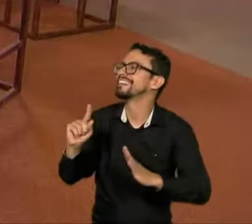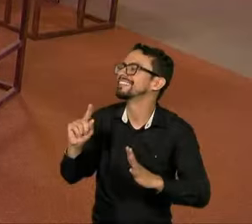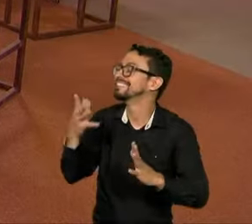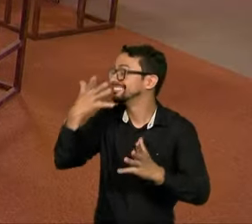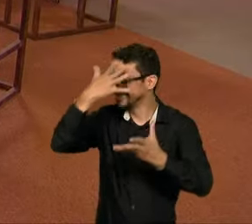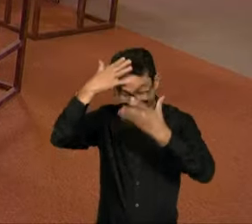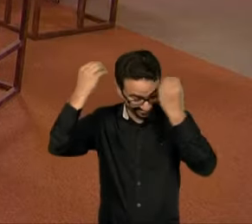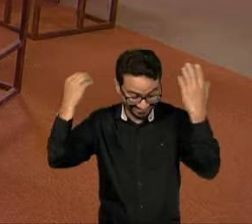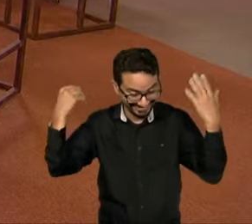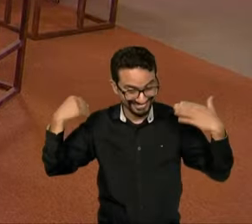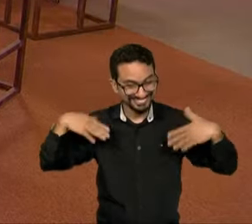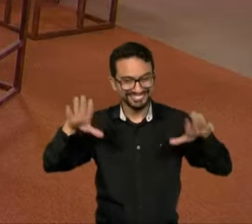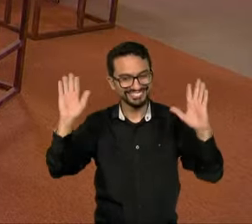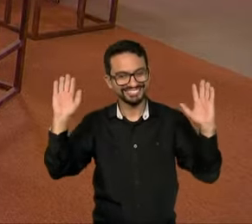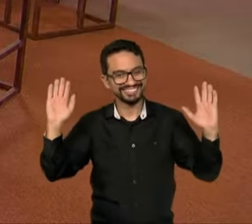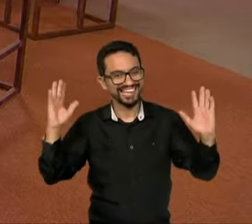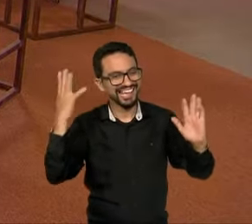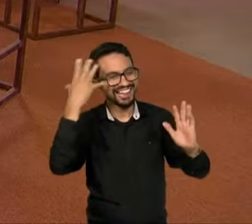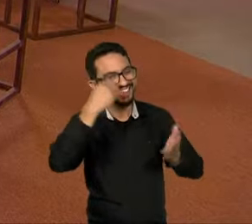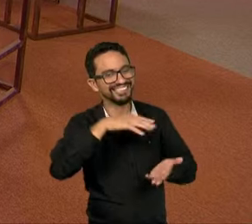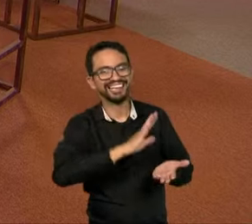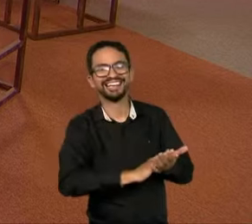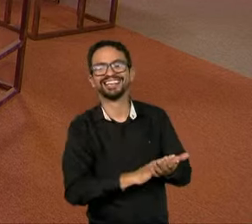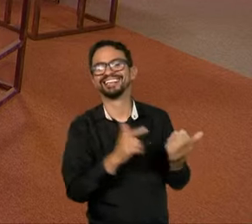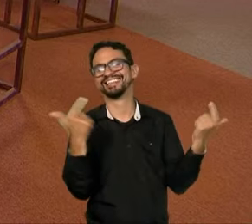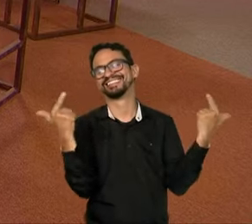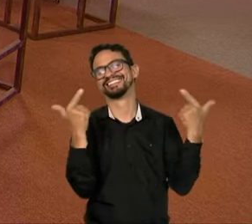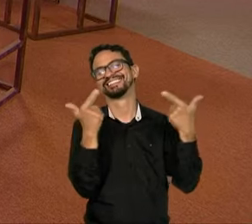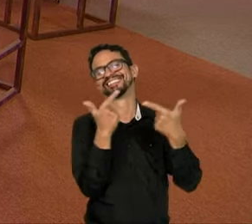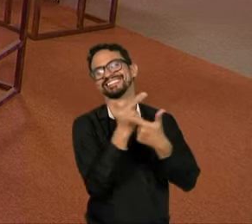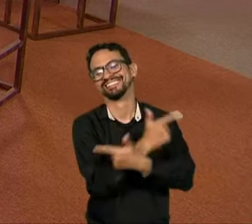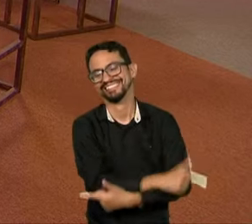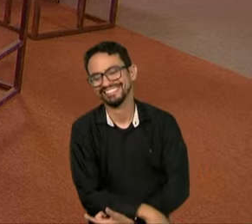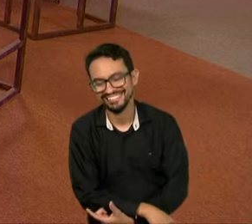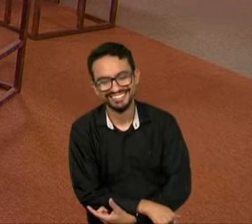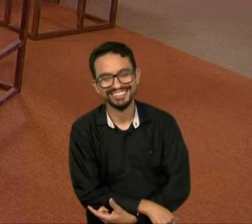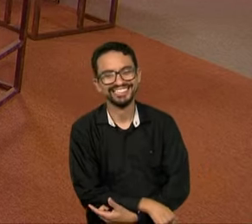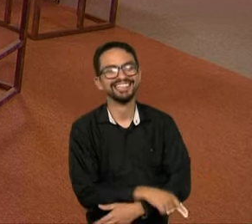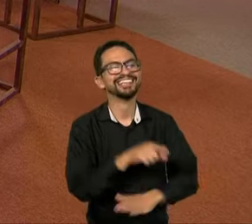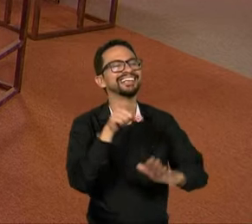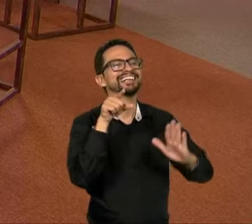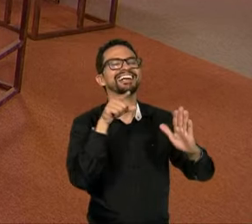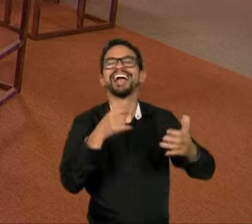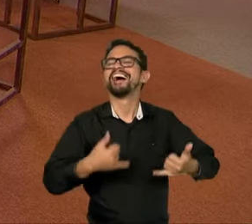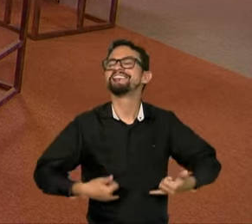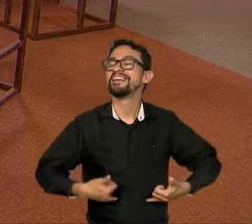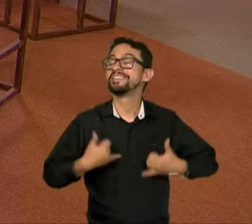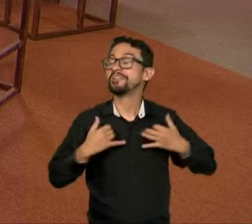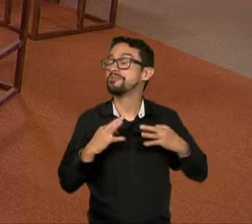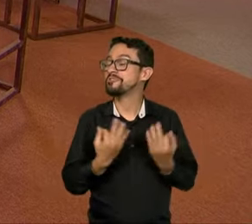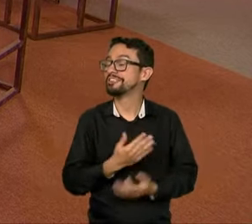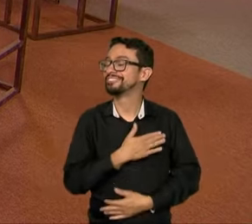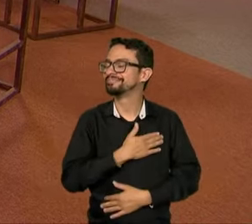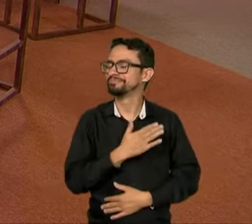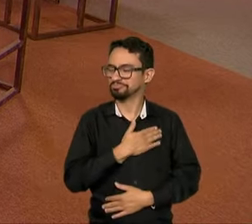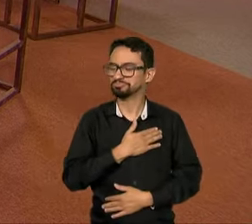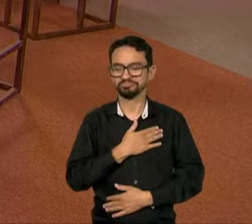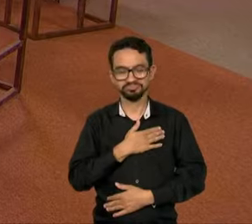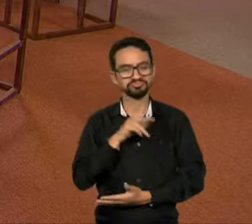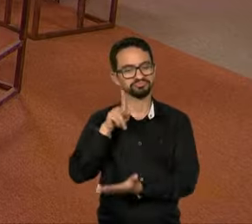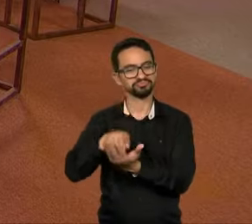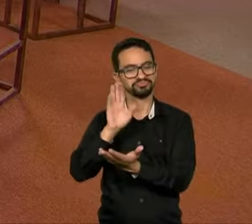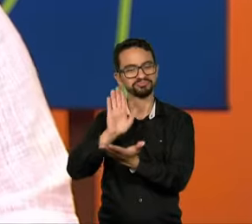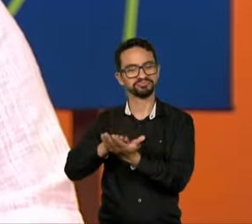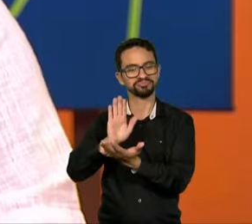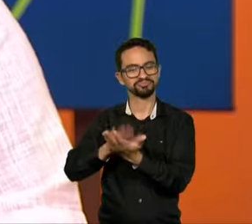encantado. Descobriu que ele é tão bonito. Ele é. Eu queria te perguntar de música. Tenho orgulho da minha família. É, mas é pra ter eu mesmo,